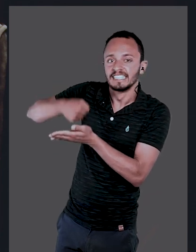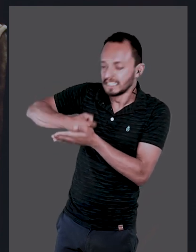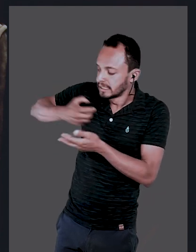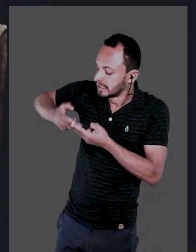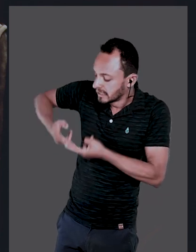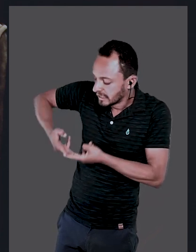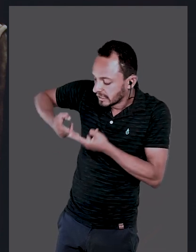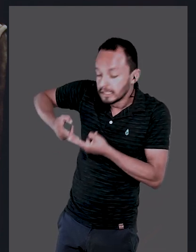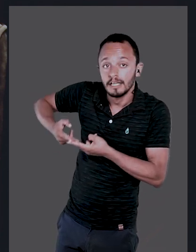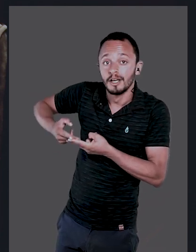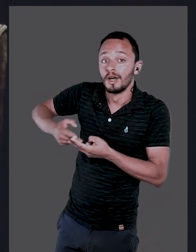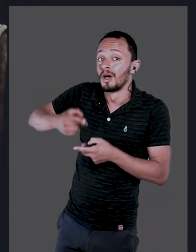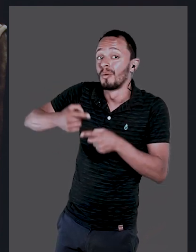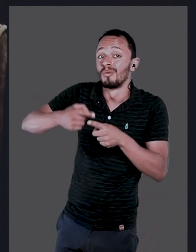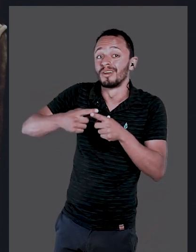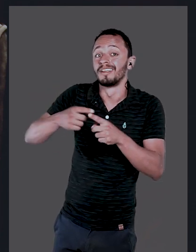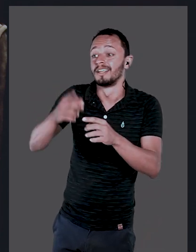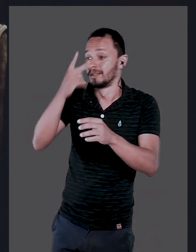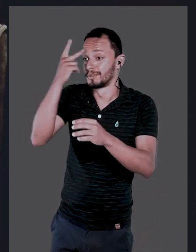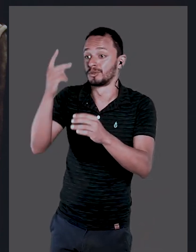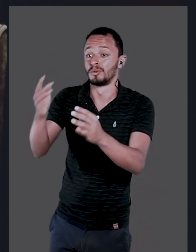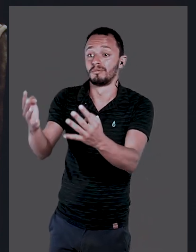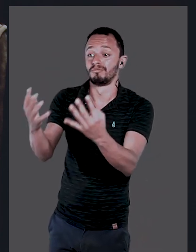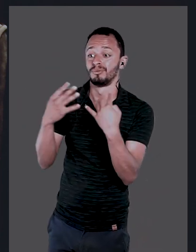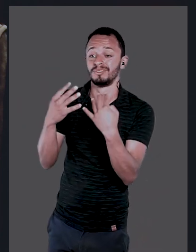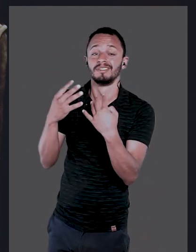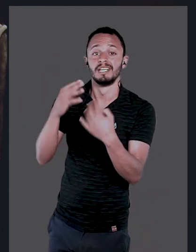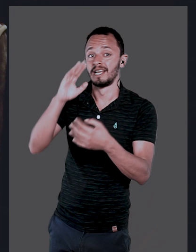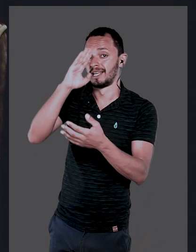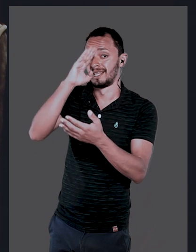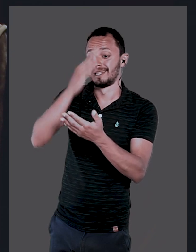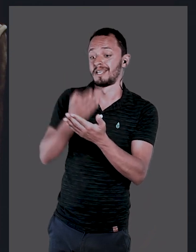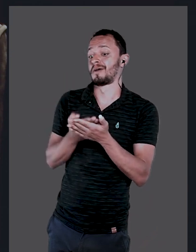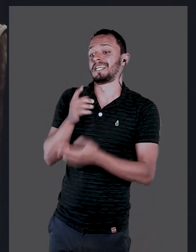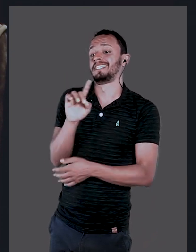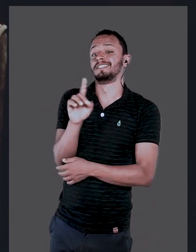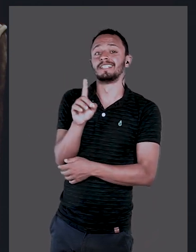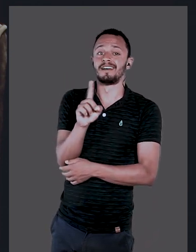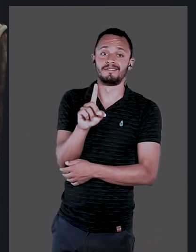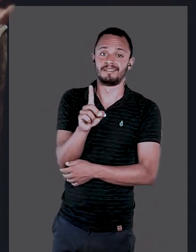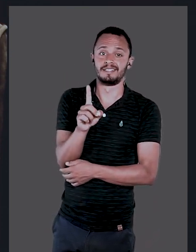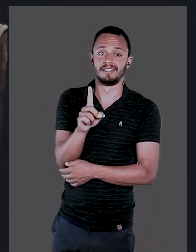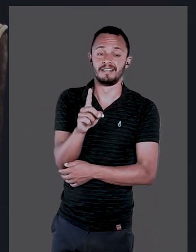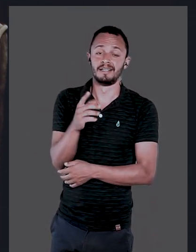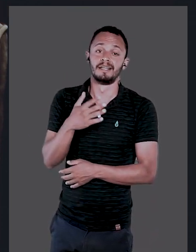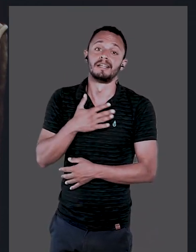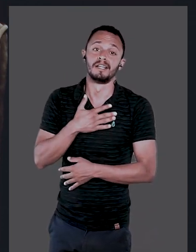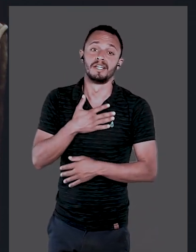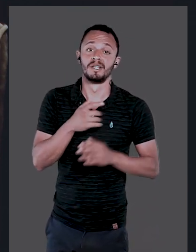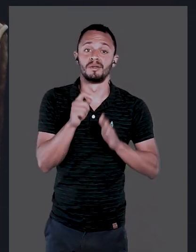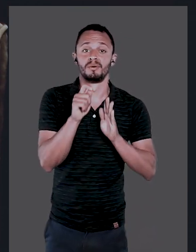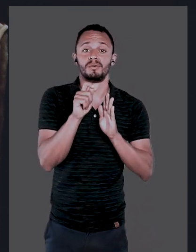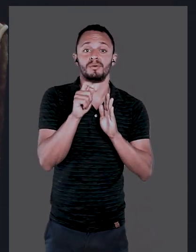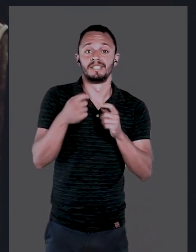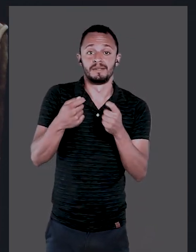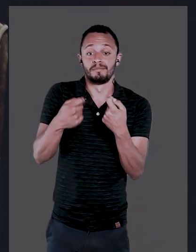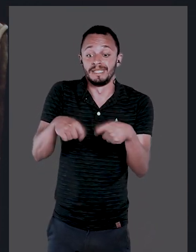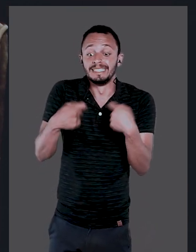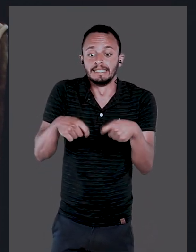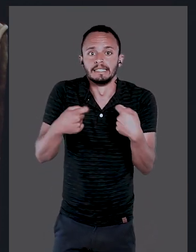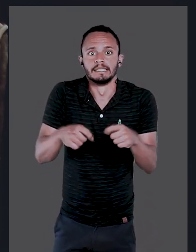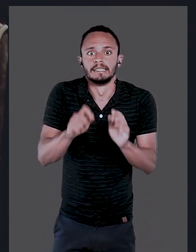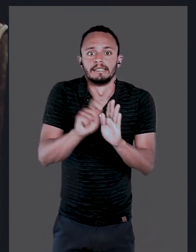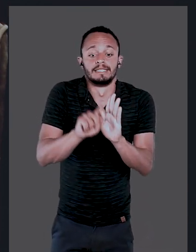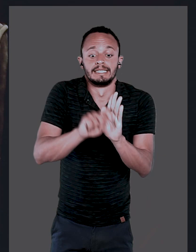prova de resistência, de resiliência, porque de facto ninguém acredita. Eu lembro-me de ninguém acreditar, ninguém queria, nem eu acreditava.